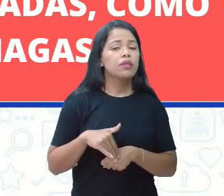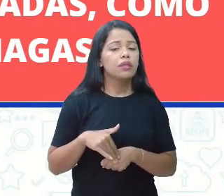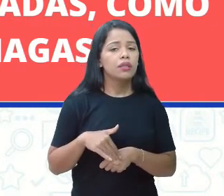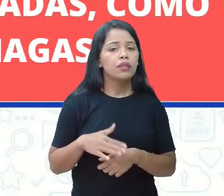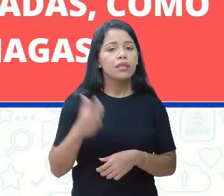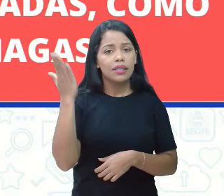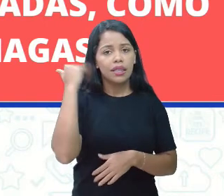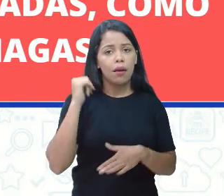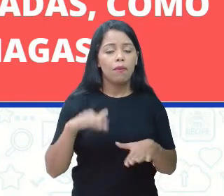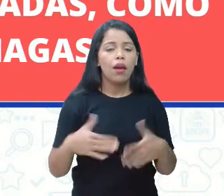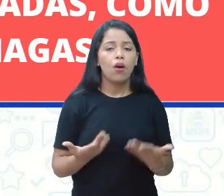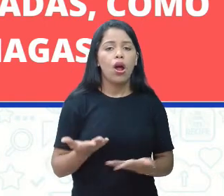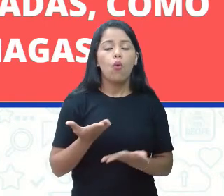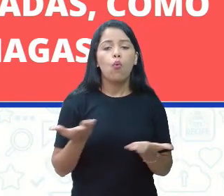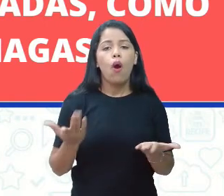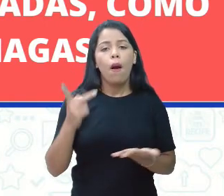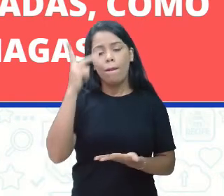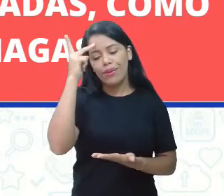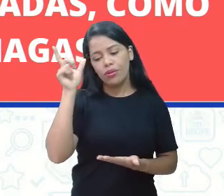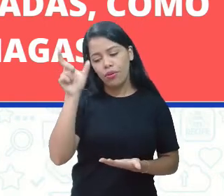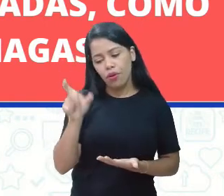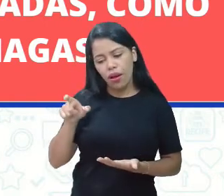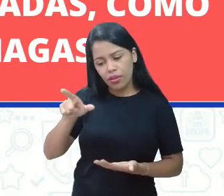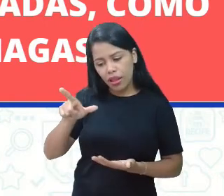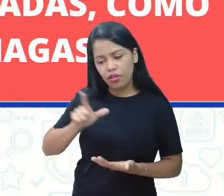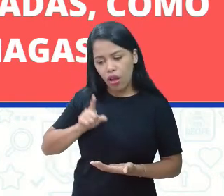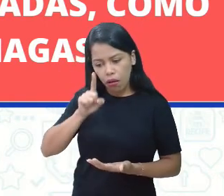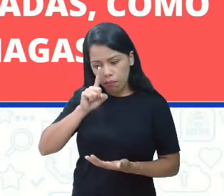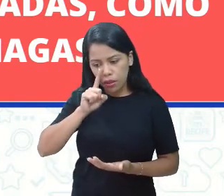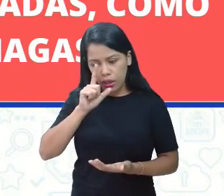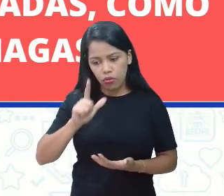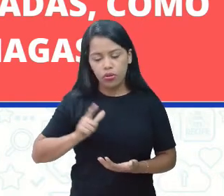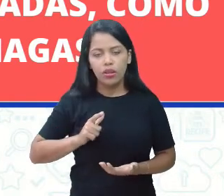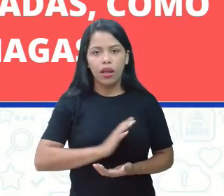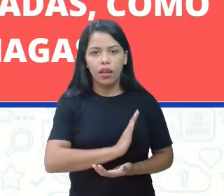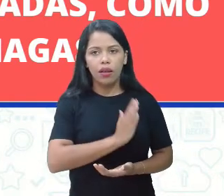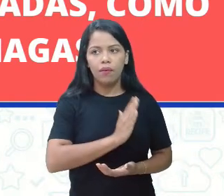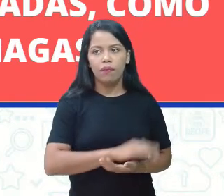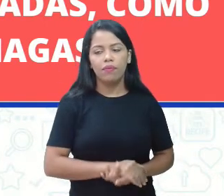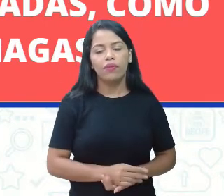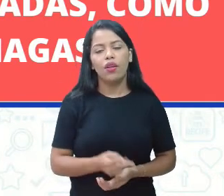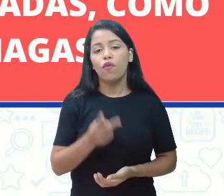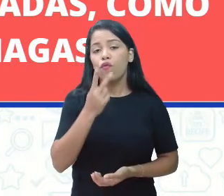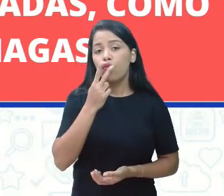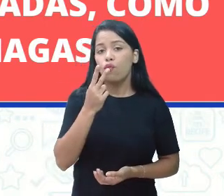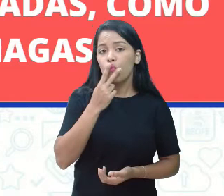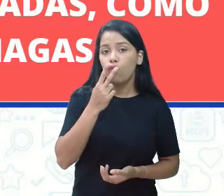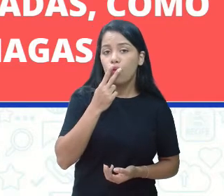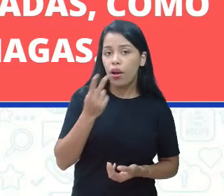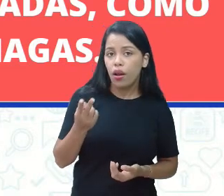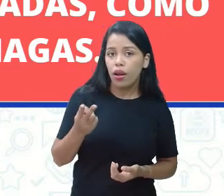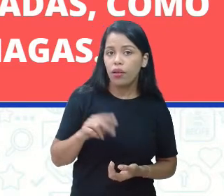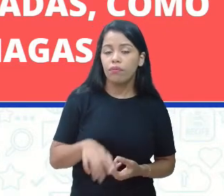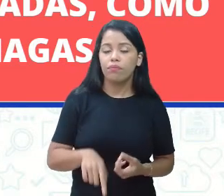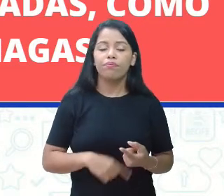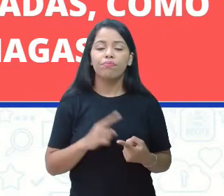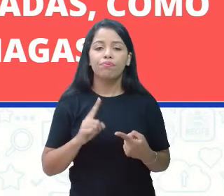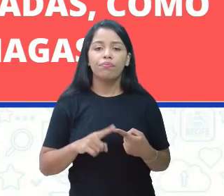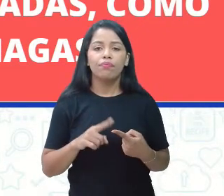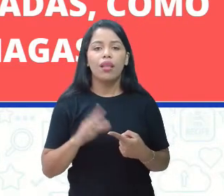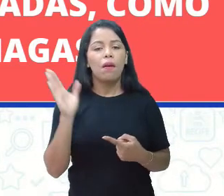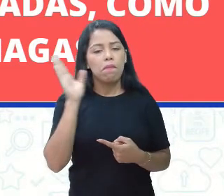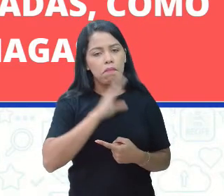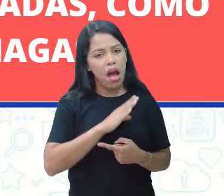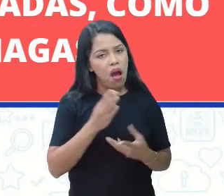risco aí de ter um problema cardíaco. Desde, primeiro, fumo. Então, fumar, né? Aí um